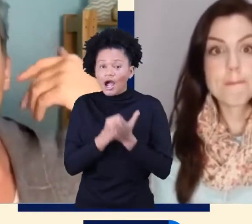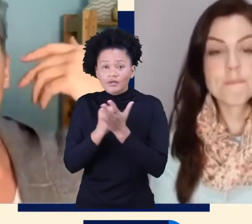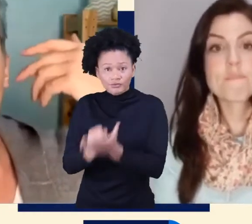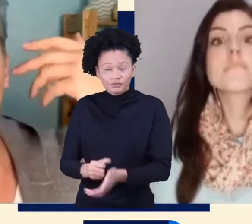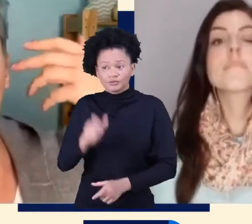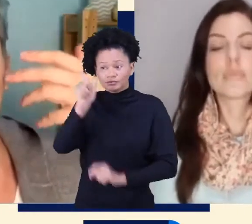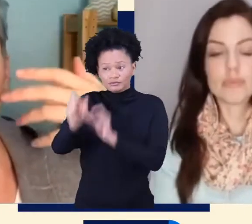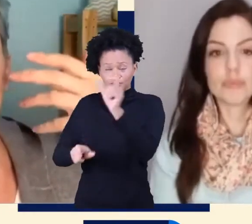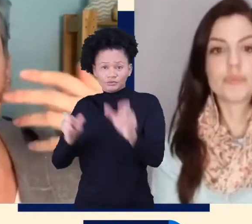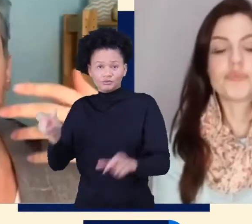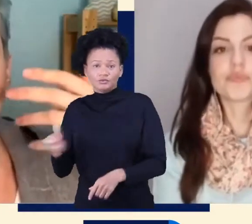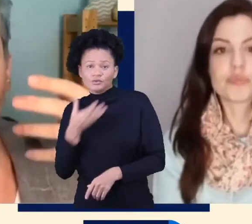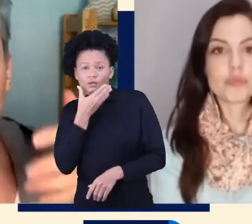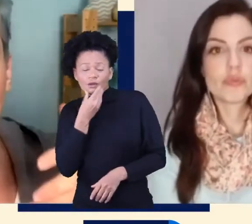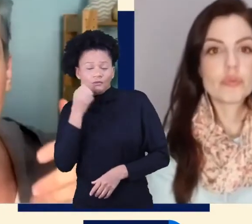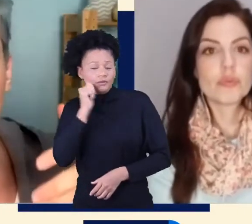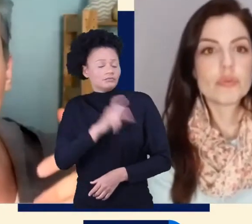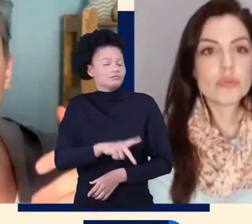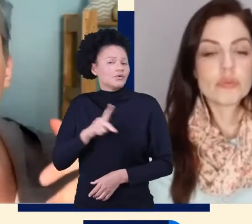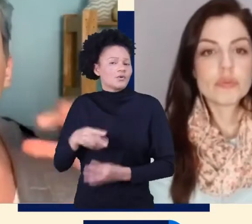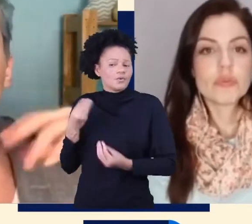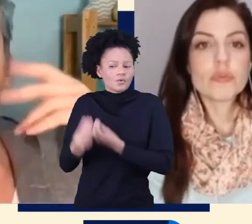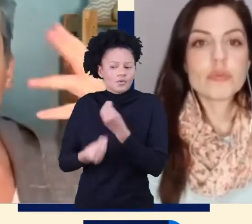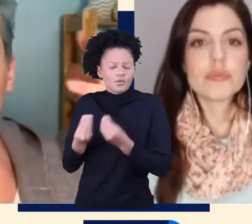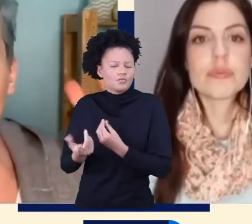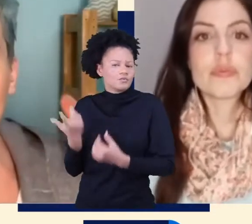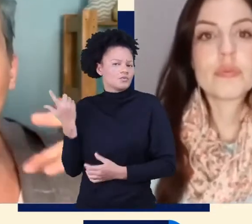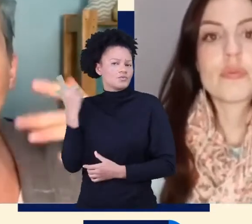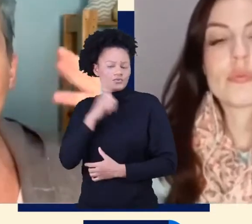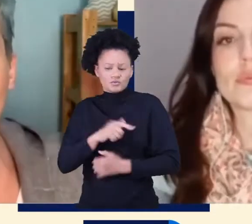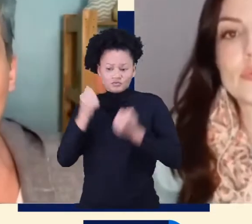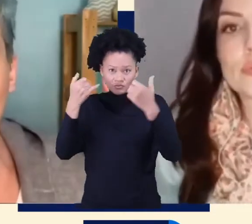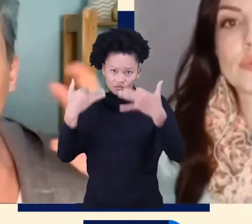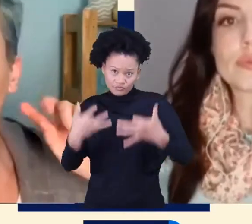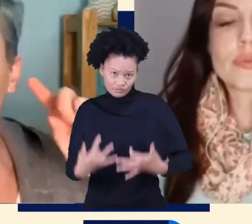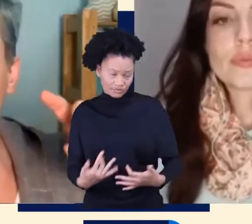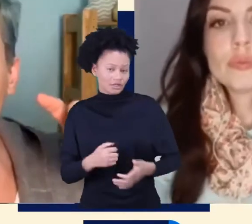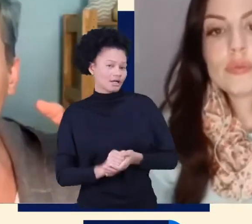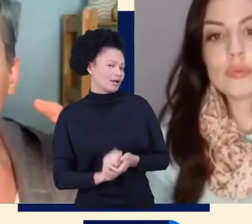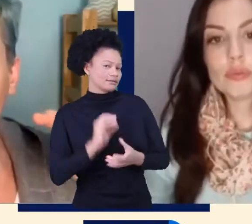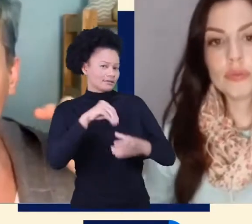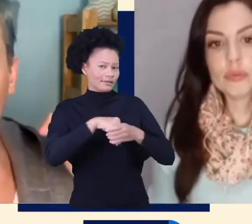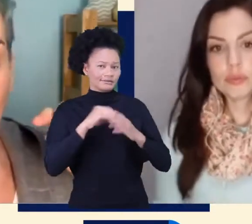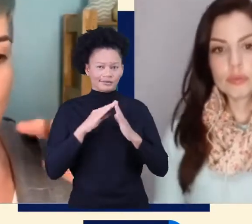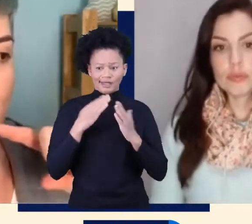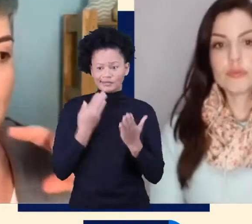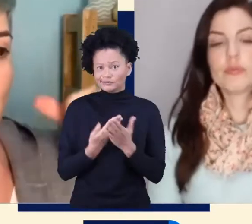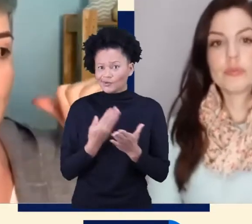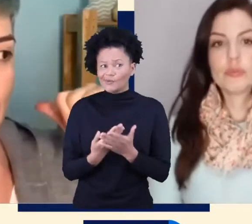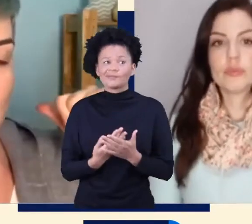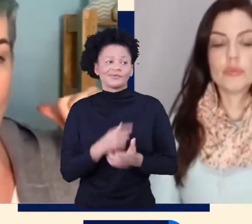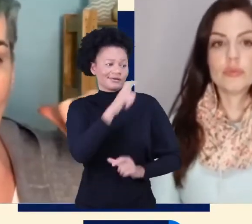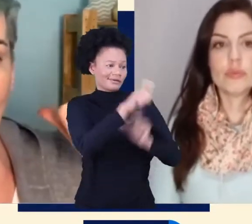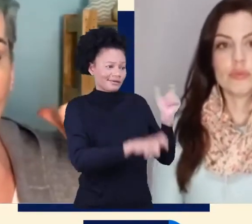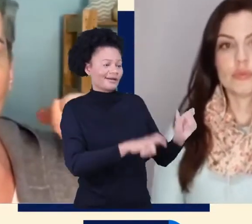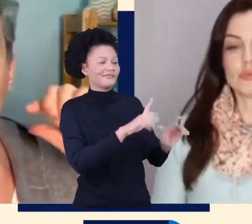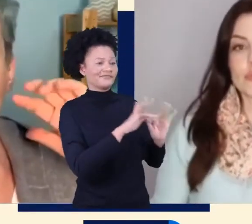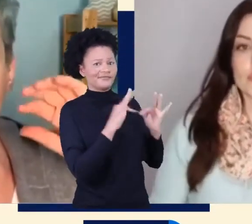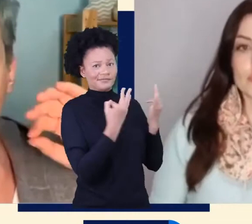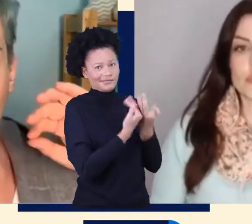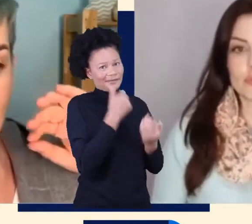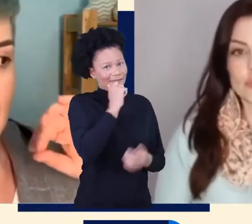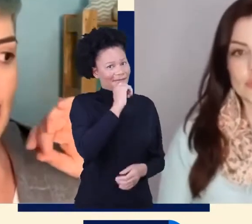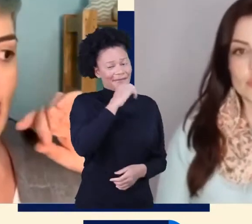professoras, para como conseguir falar sobre educação sexual, já que muitos pais são contra. A Carol falou sobre isso na última live, a